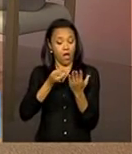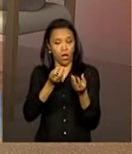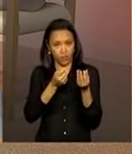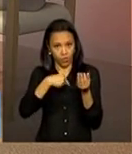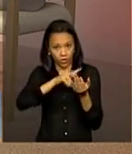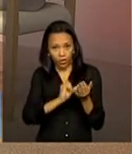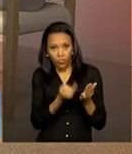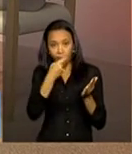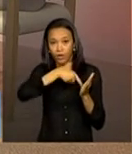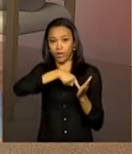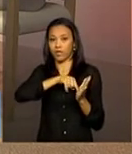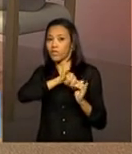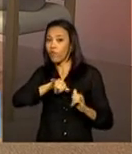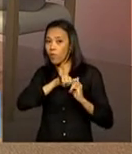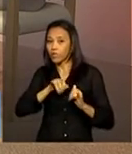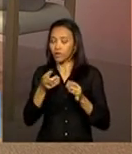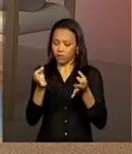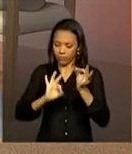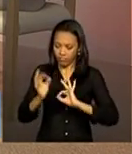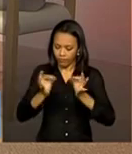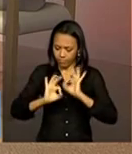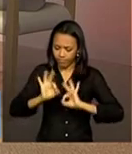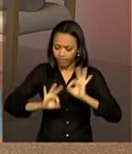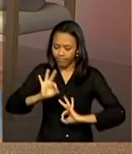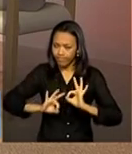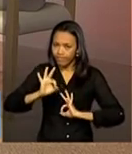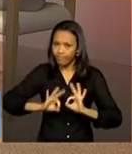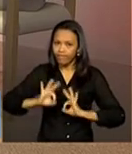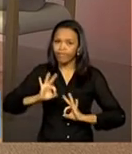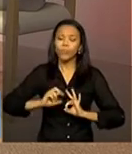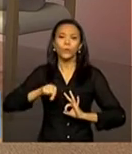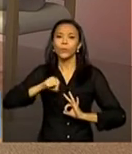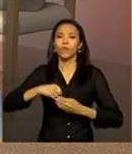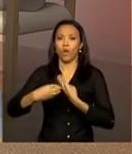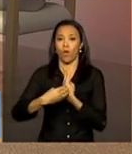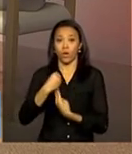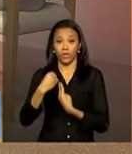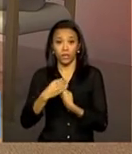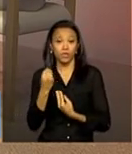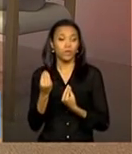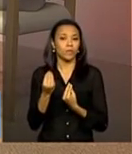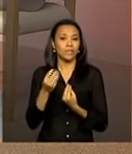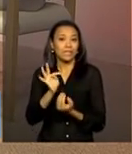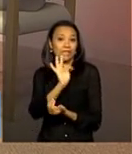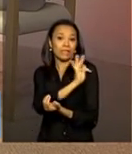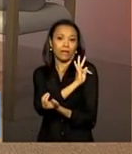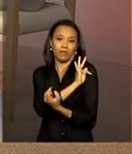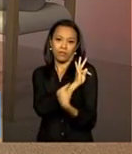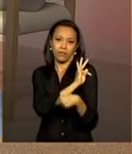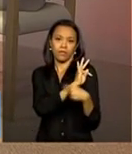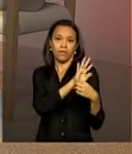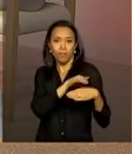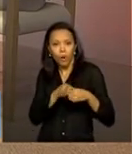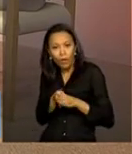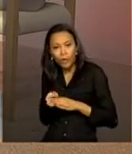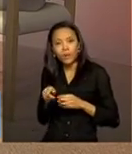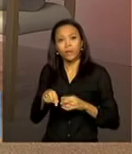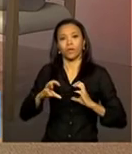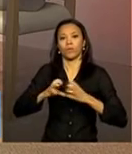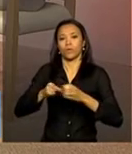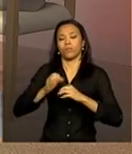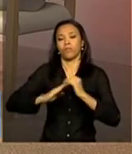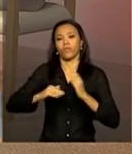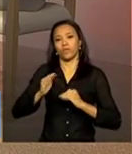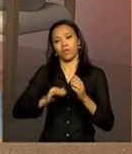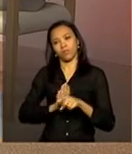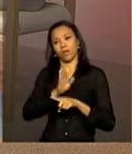organizando né um um umas orientações técnicas no para o trabalho da equipe volante